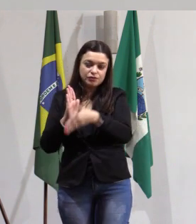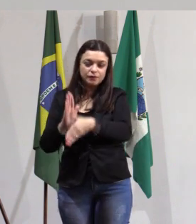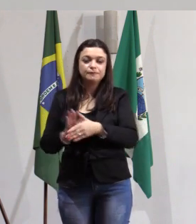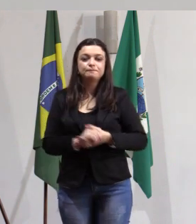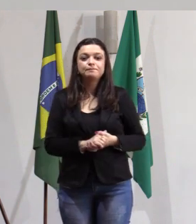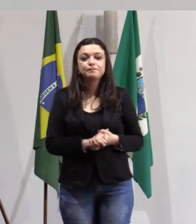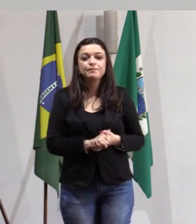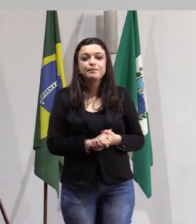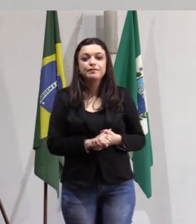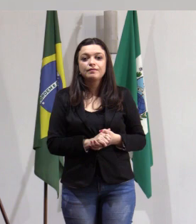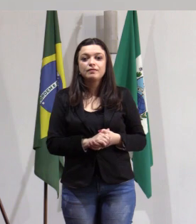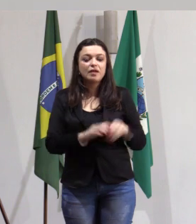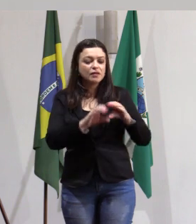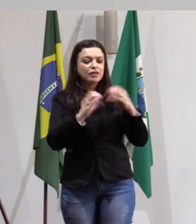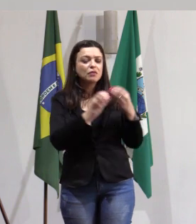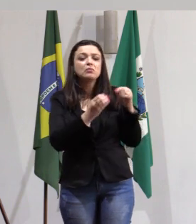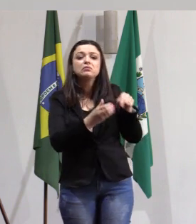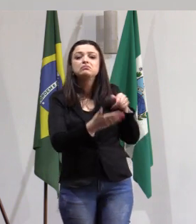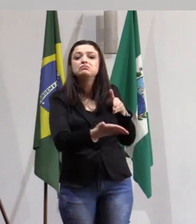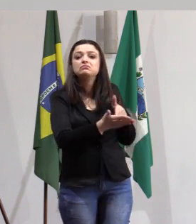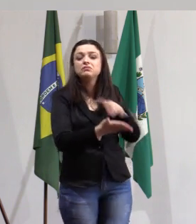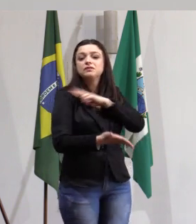Quais são os seus limites de atuação?